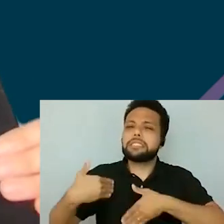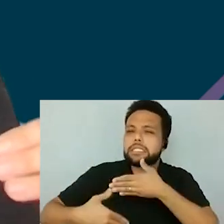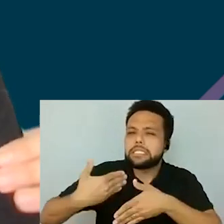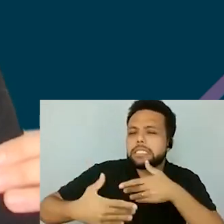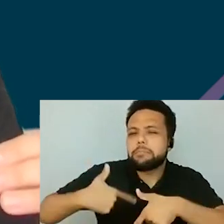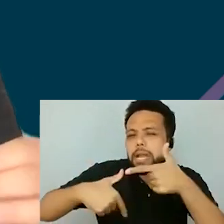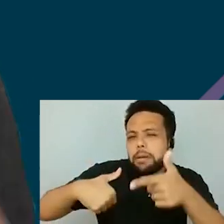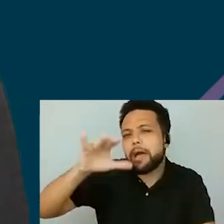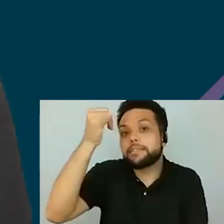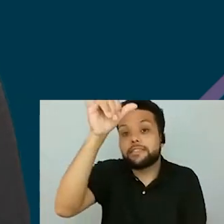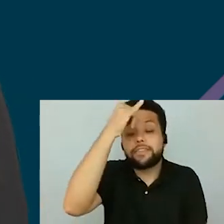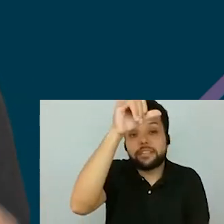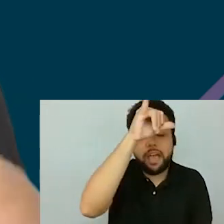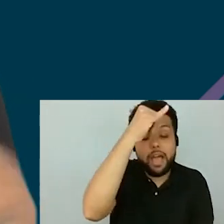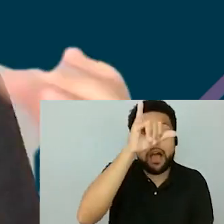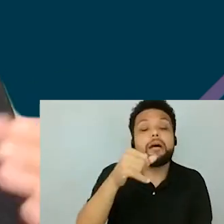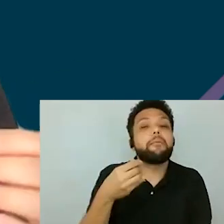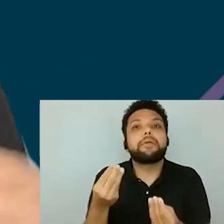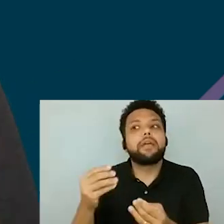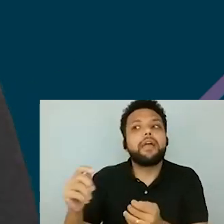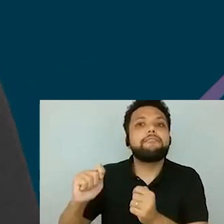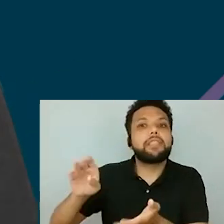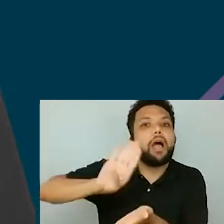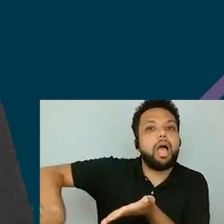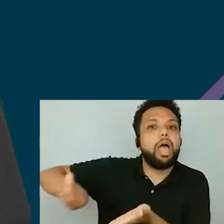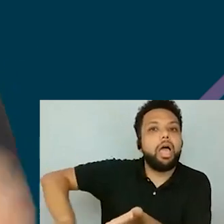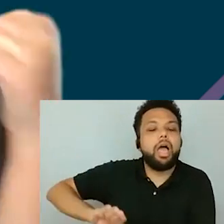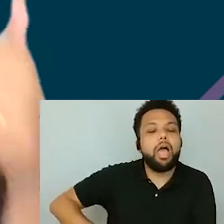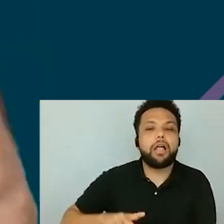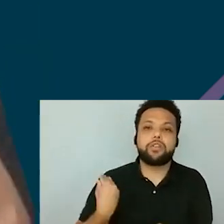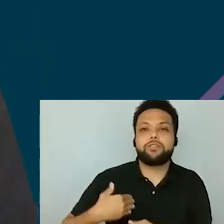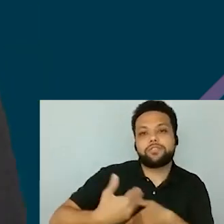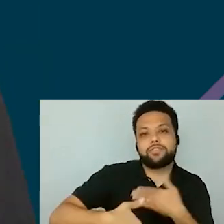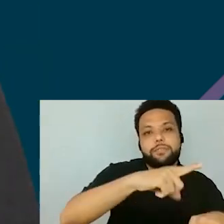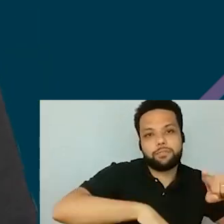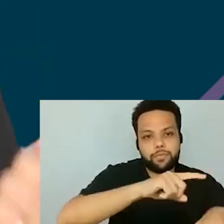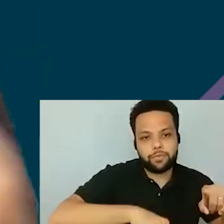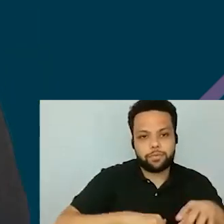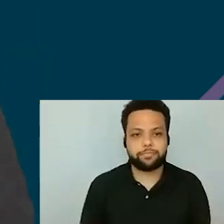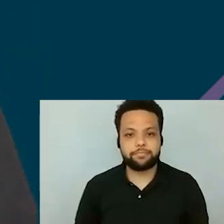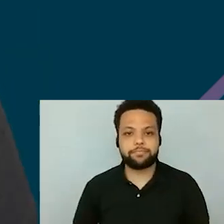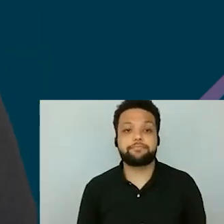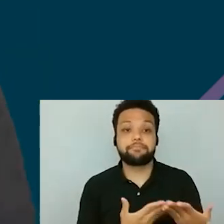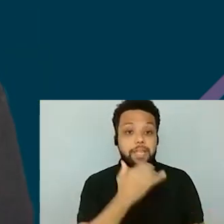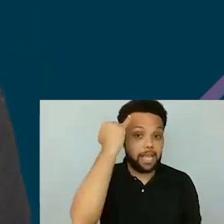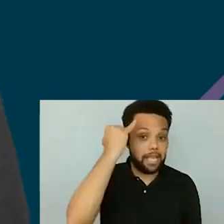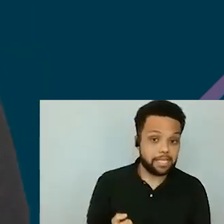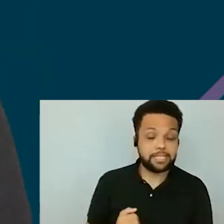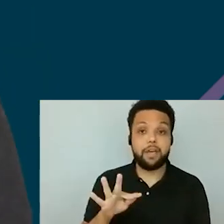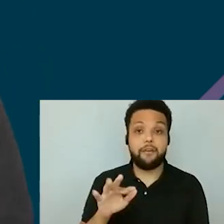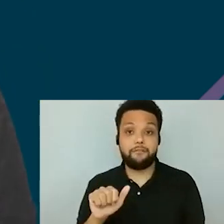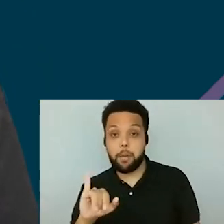e eliminar essas ameaças do nosso ciclo de desenvolvimento. Vai lá, Fabi, Isa.